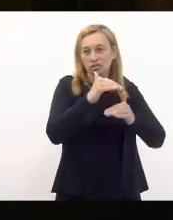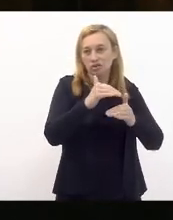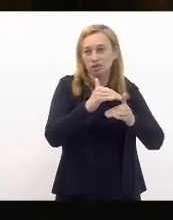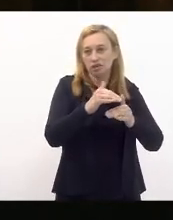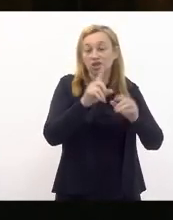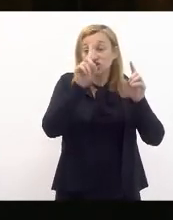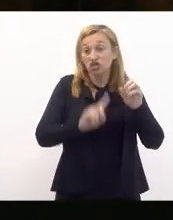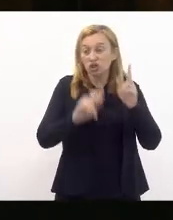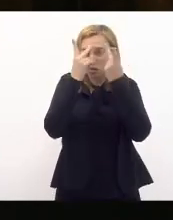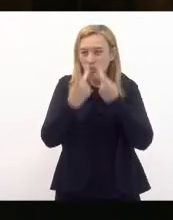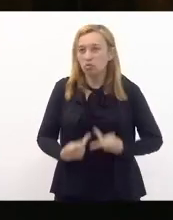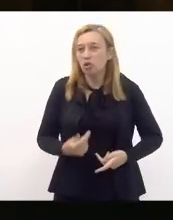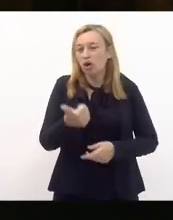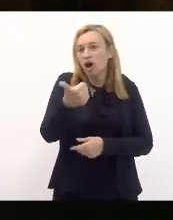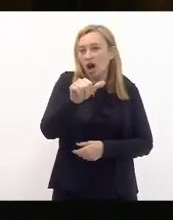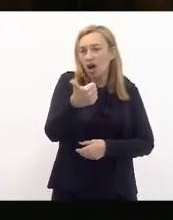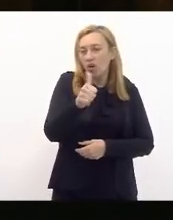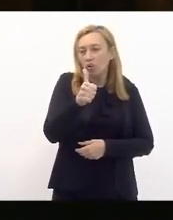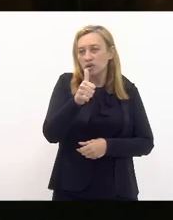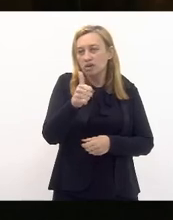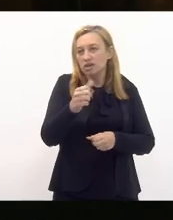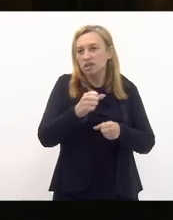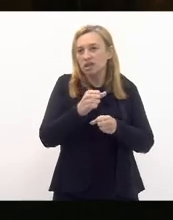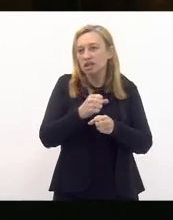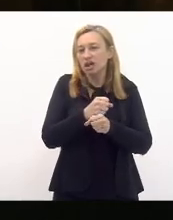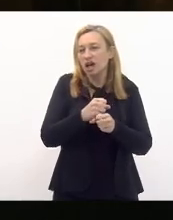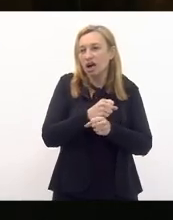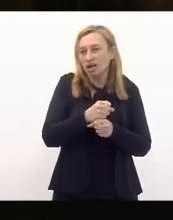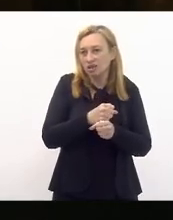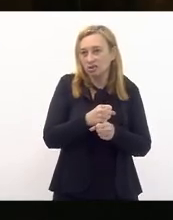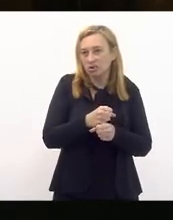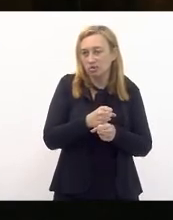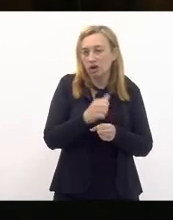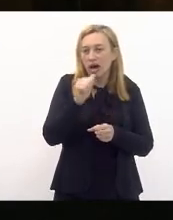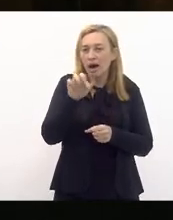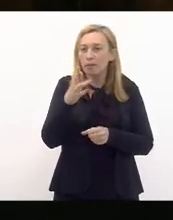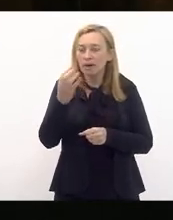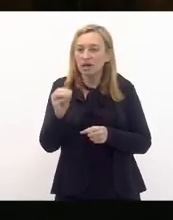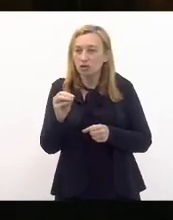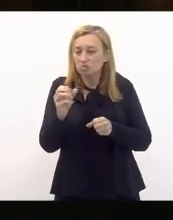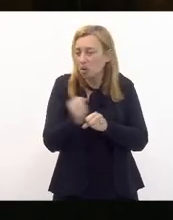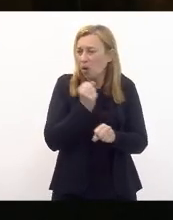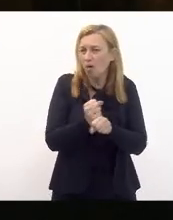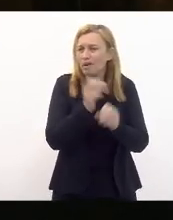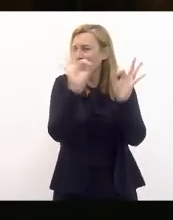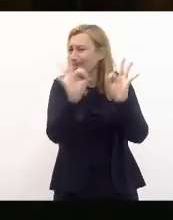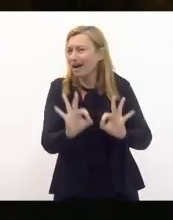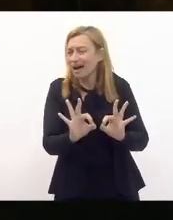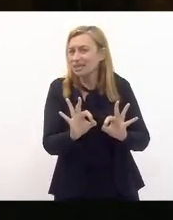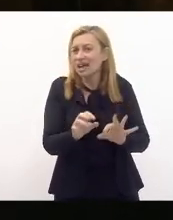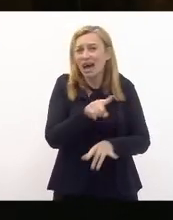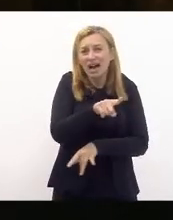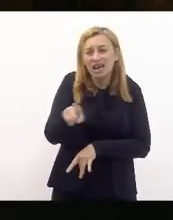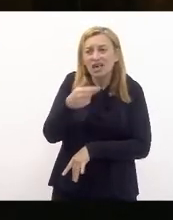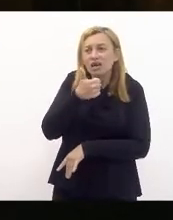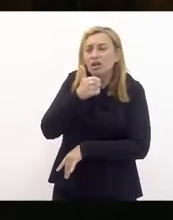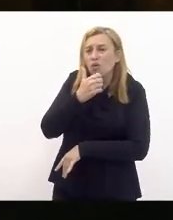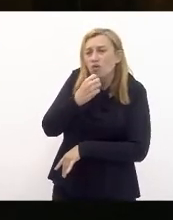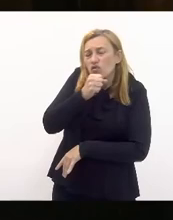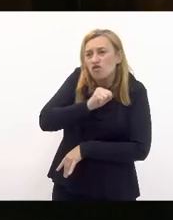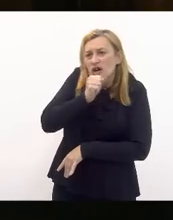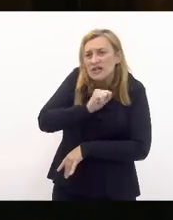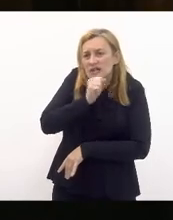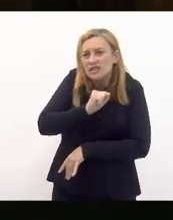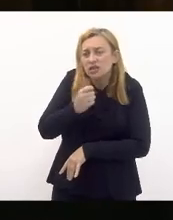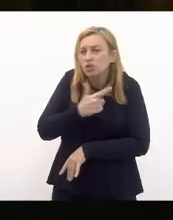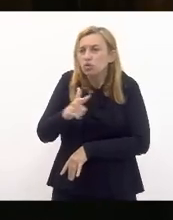há 11 anos o abrigo não receberam uma intervenção de obra aqueles senhores e senhoras acolhidos